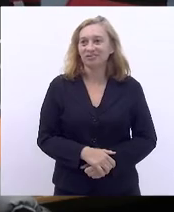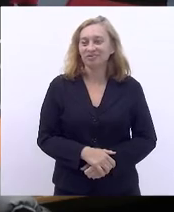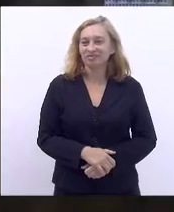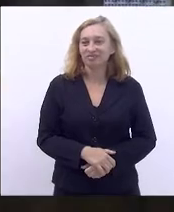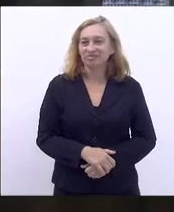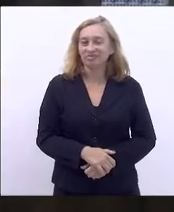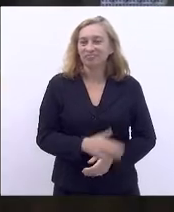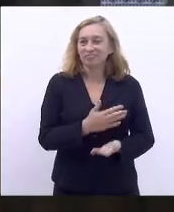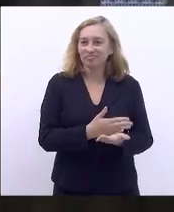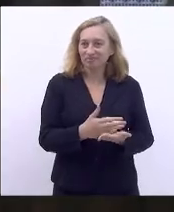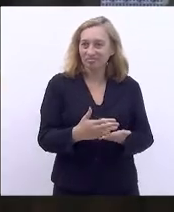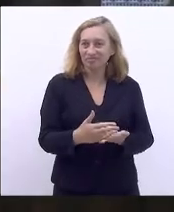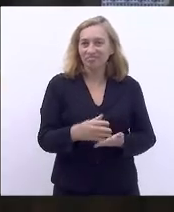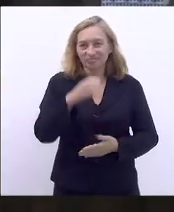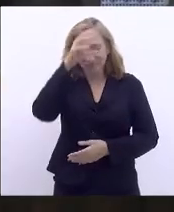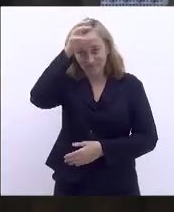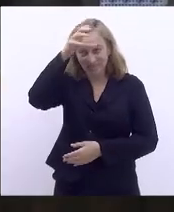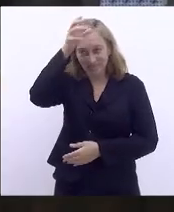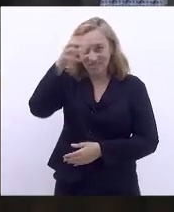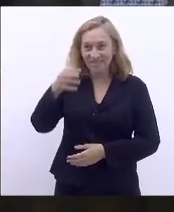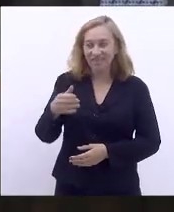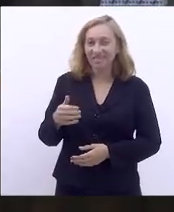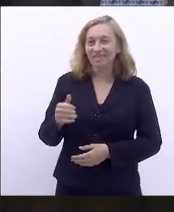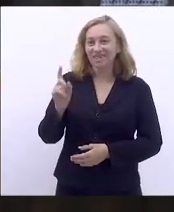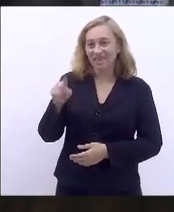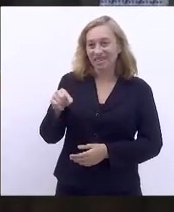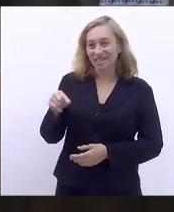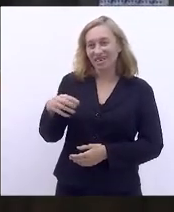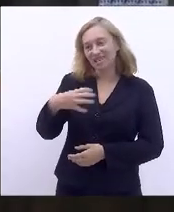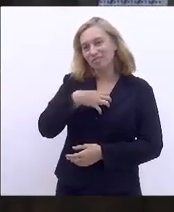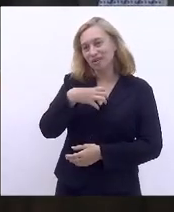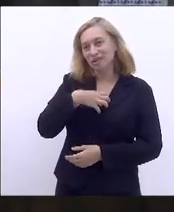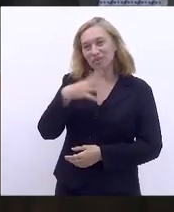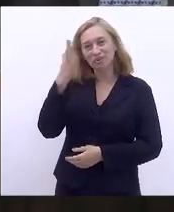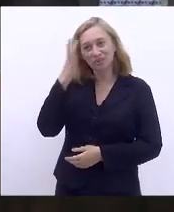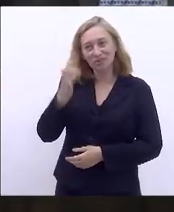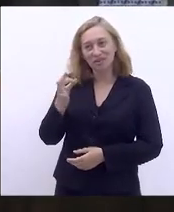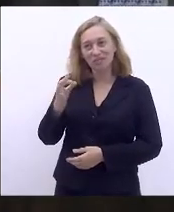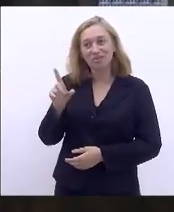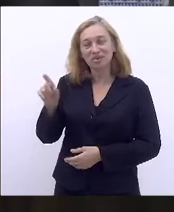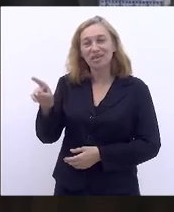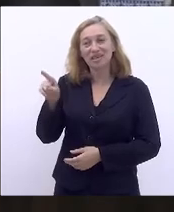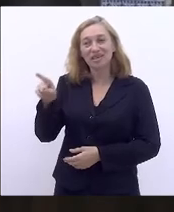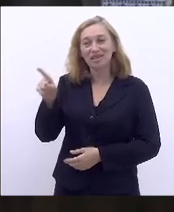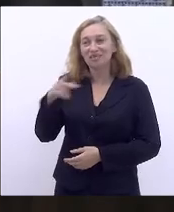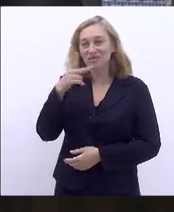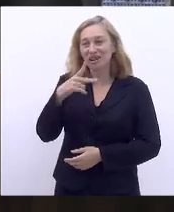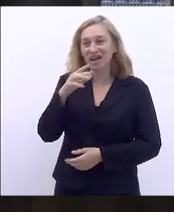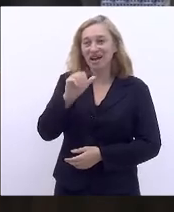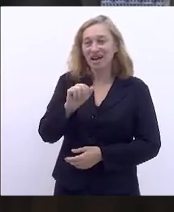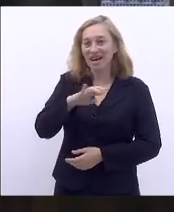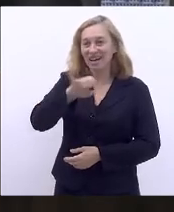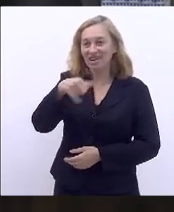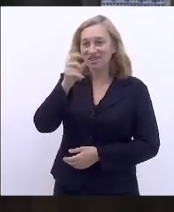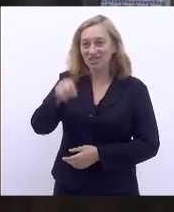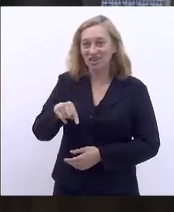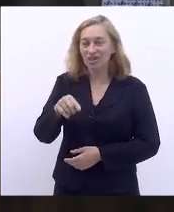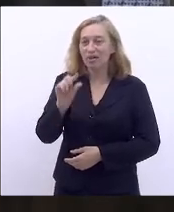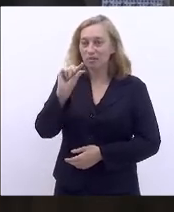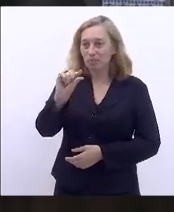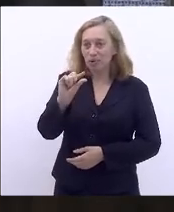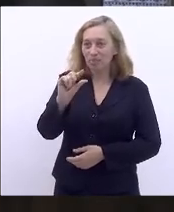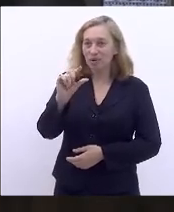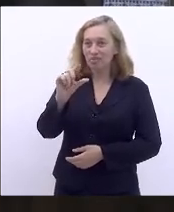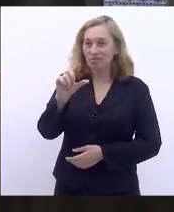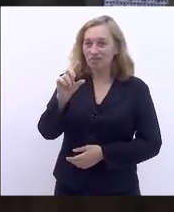Ô tia, Vossa Excelência aqui é baiana, eu não entendi o que ele falou. É um acarajé com pouco vatapá ou pouco